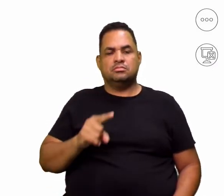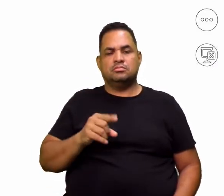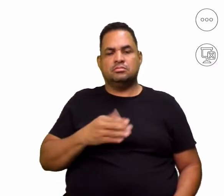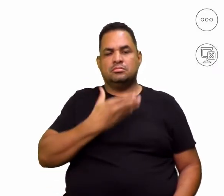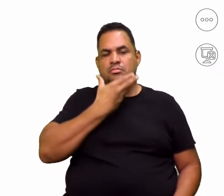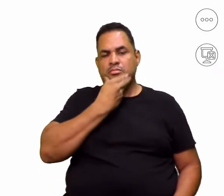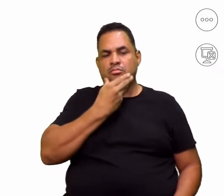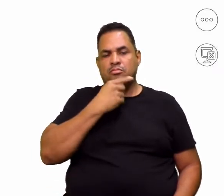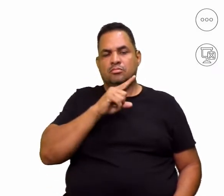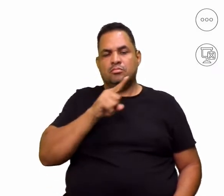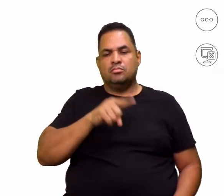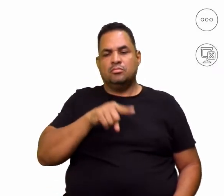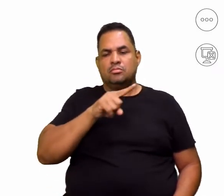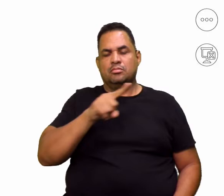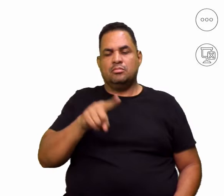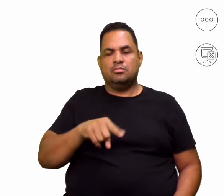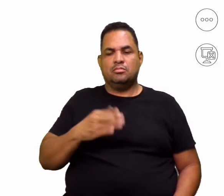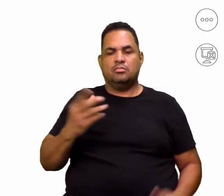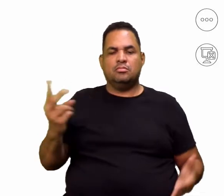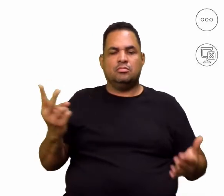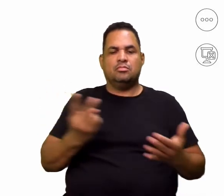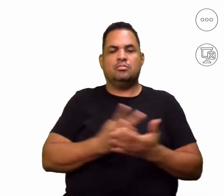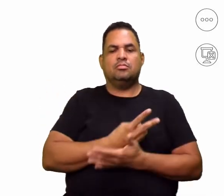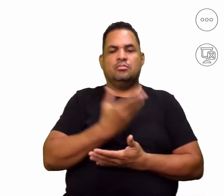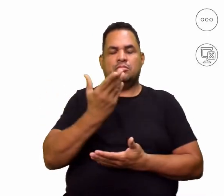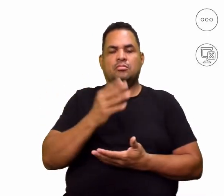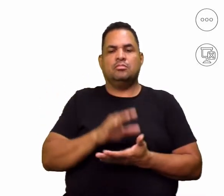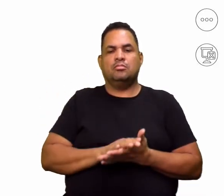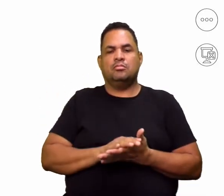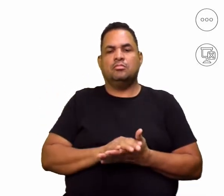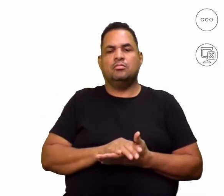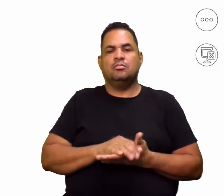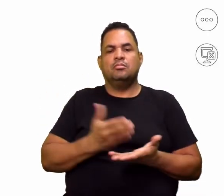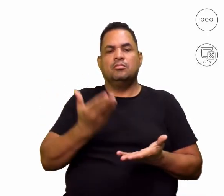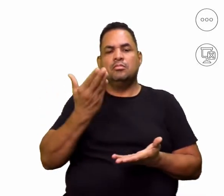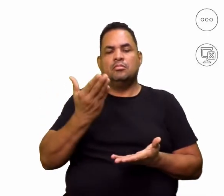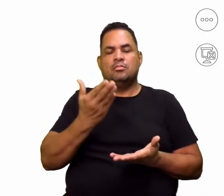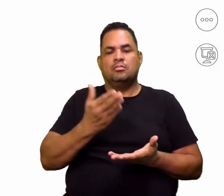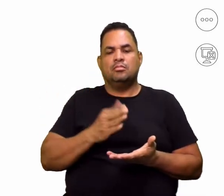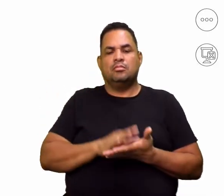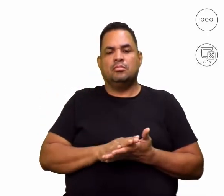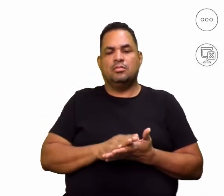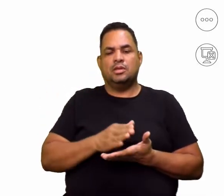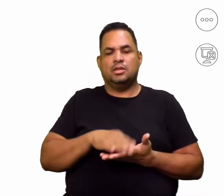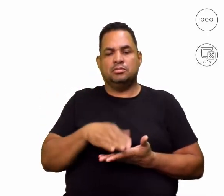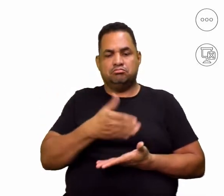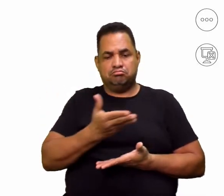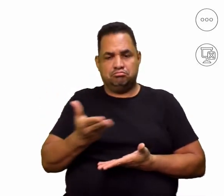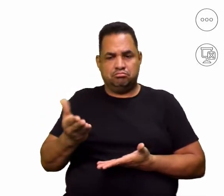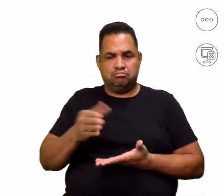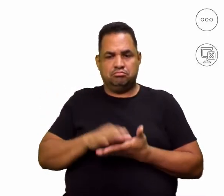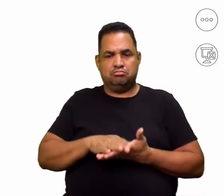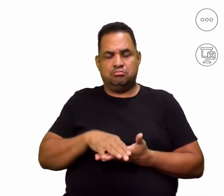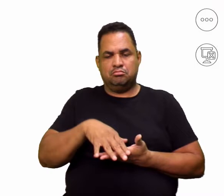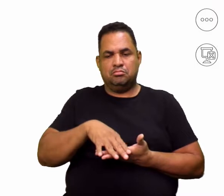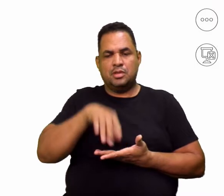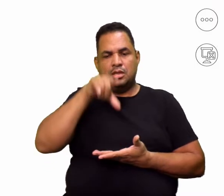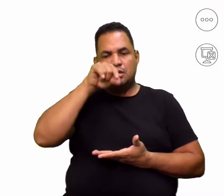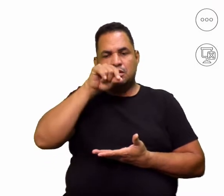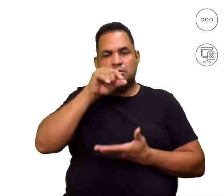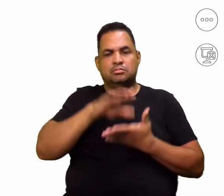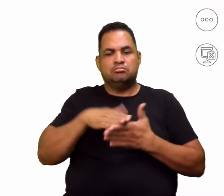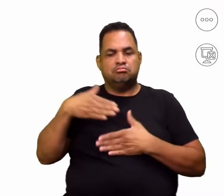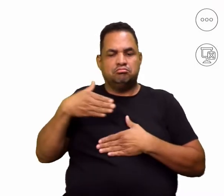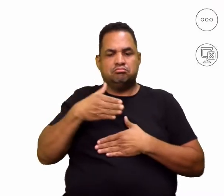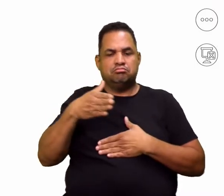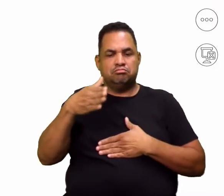machos ZZ. Isso vai acontecer no TU, vai acontecer nas aves e também vai acontecer nos peixes, tá? Em alguns